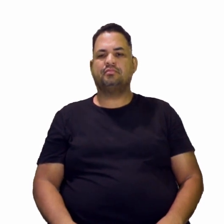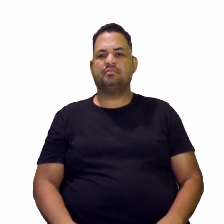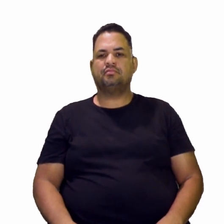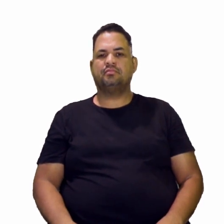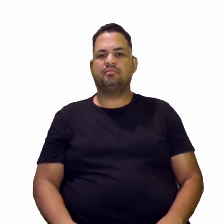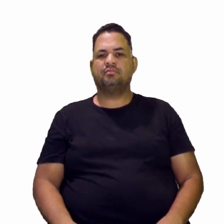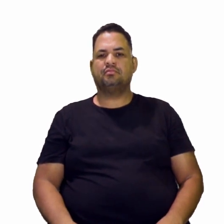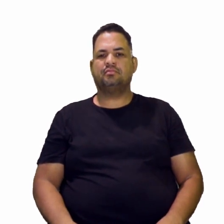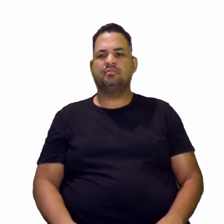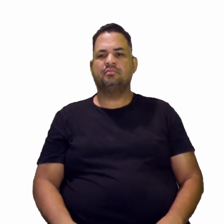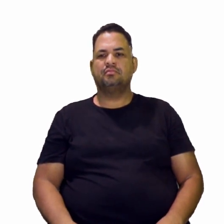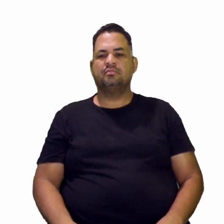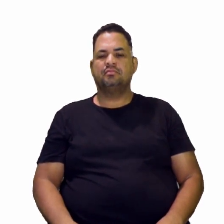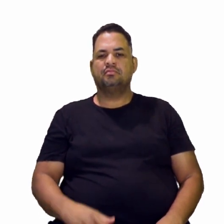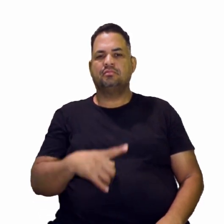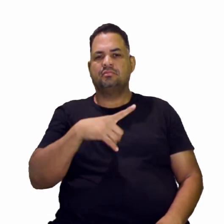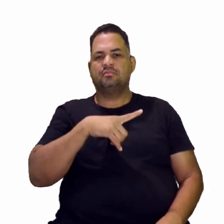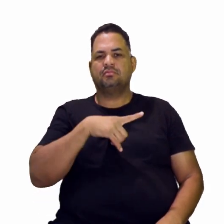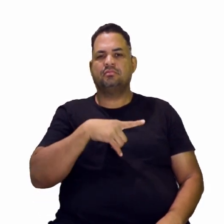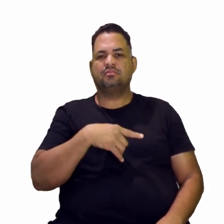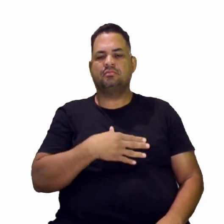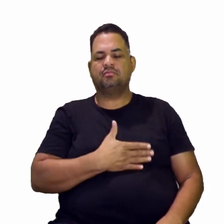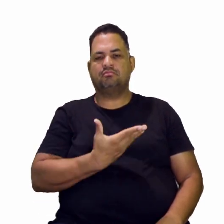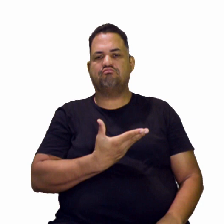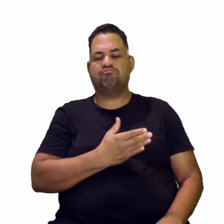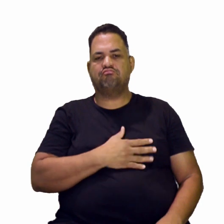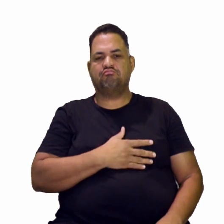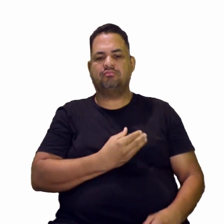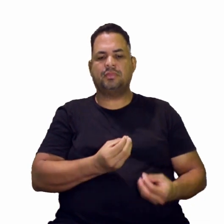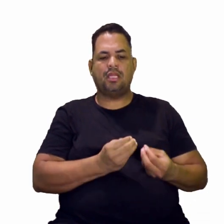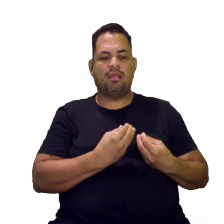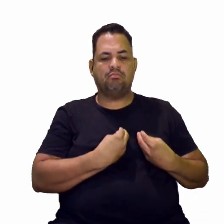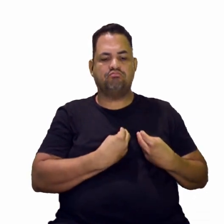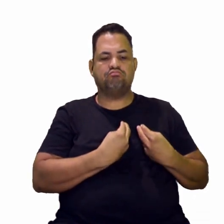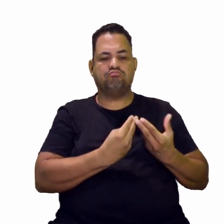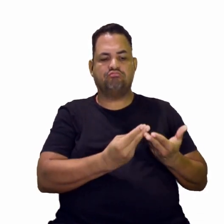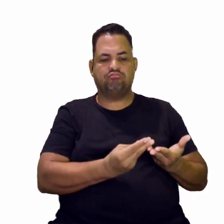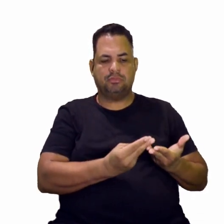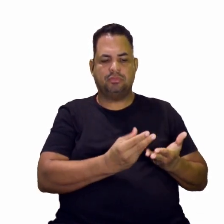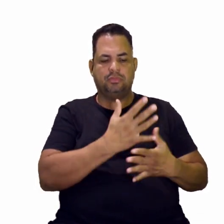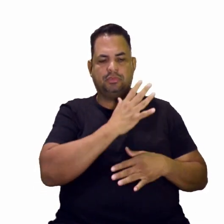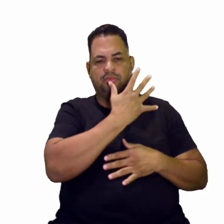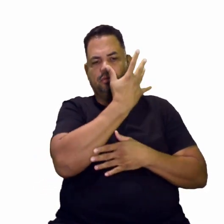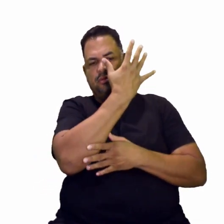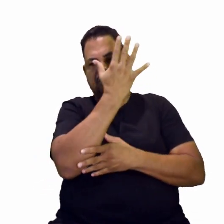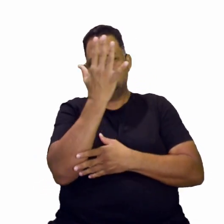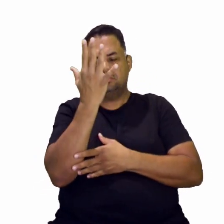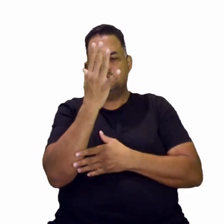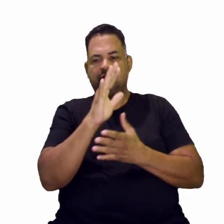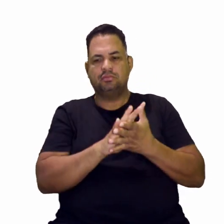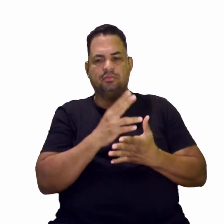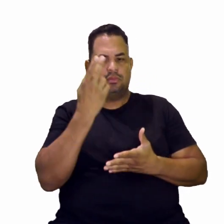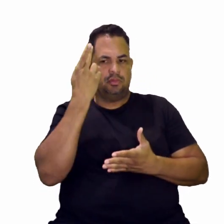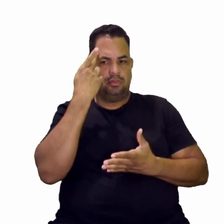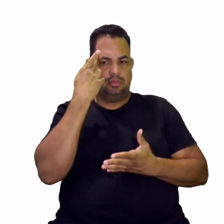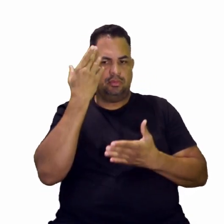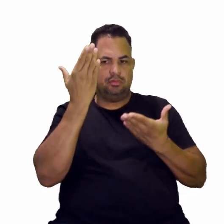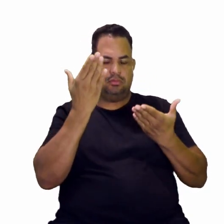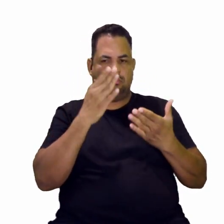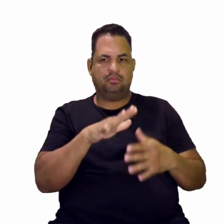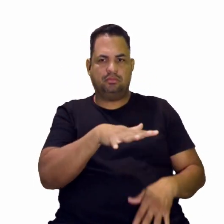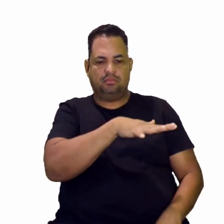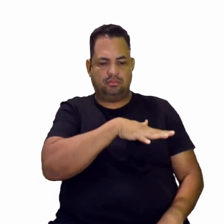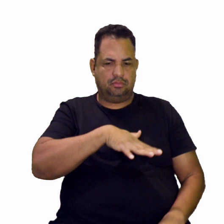aquele em que o indivíduo tem ali as condições oferecidas pela natureza de uma forma natural, né?